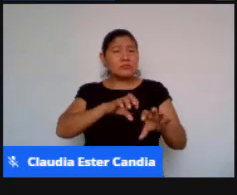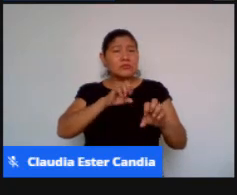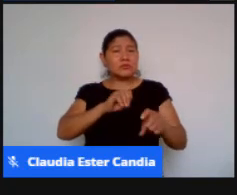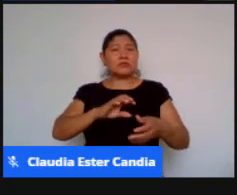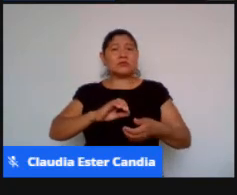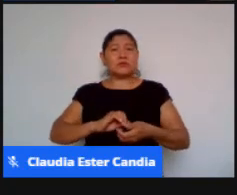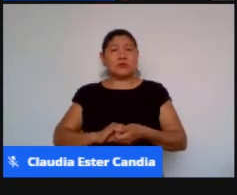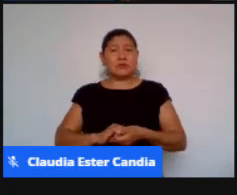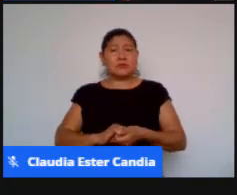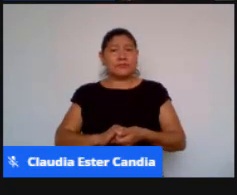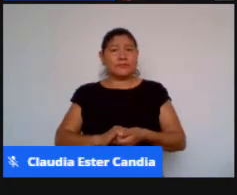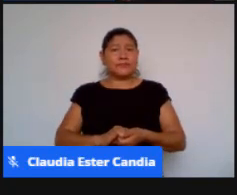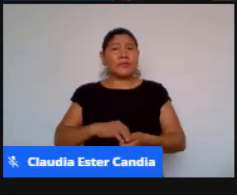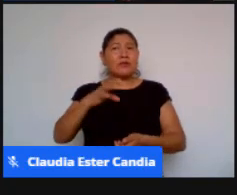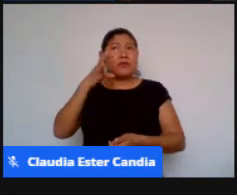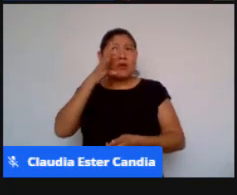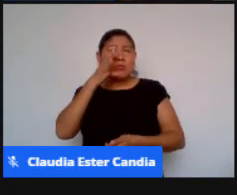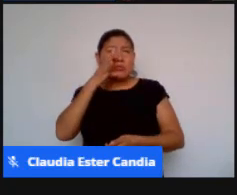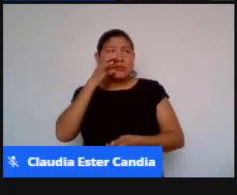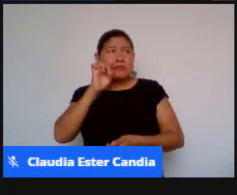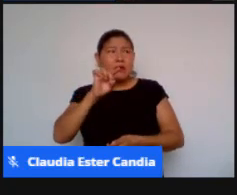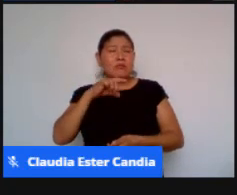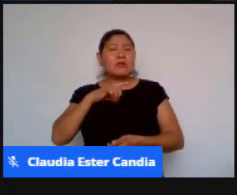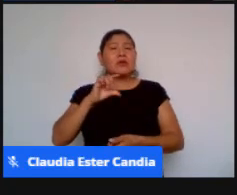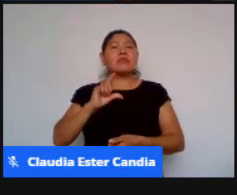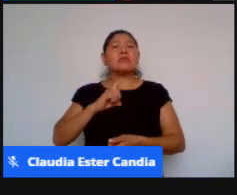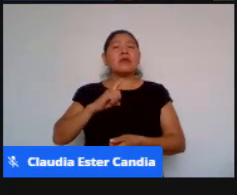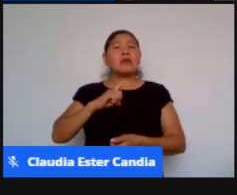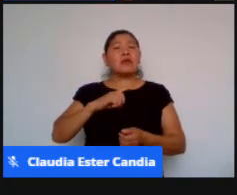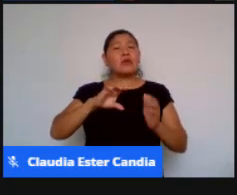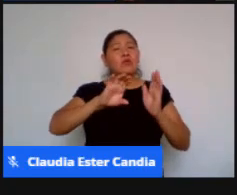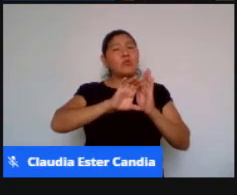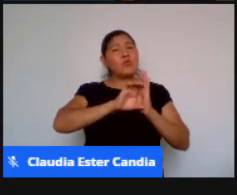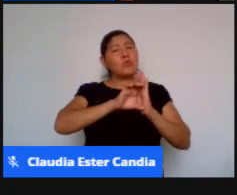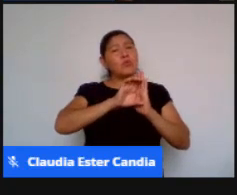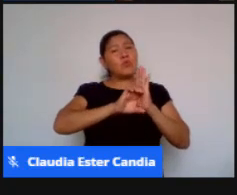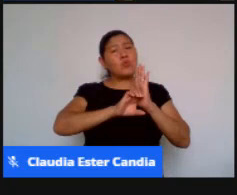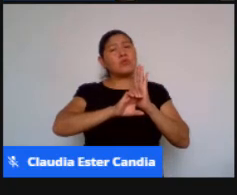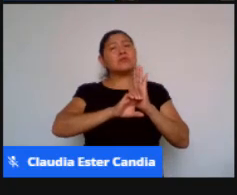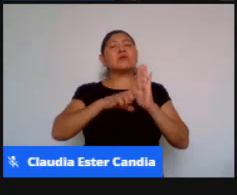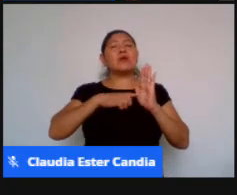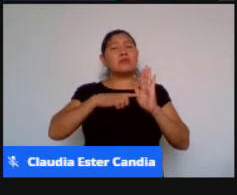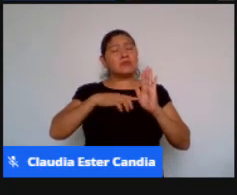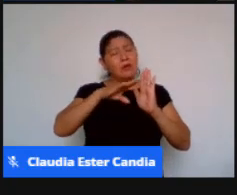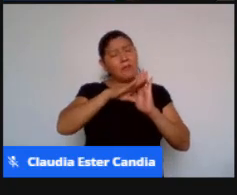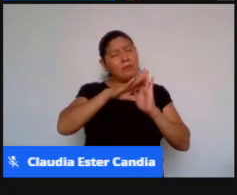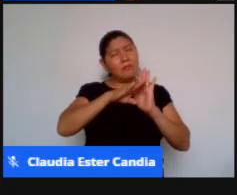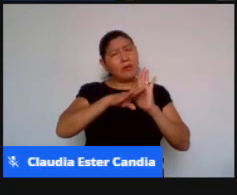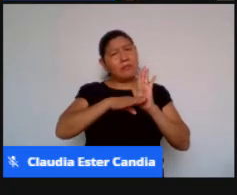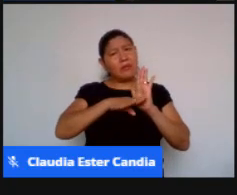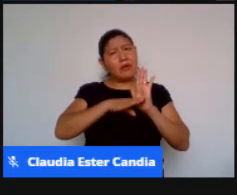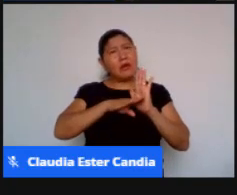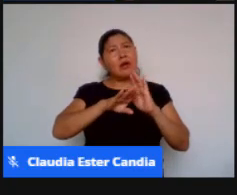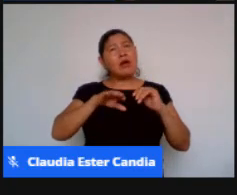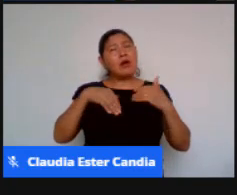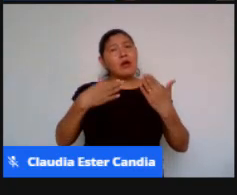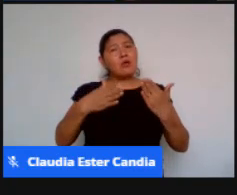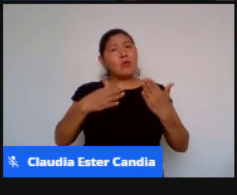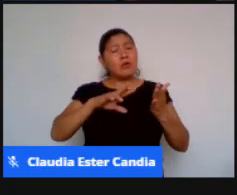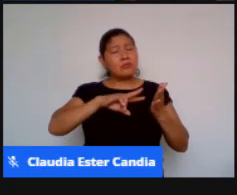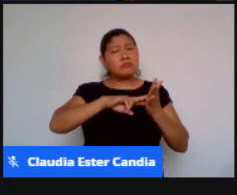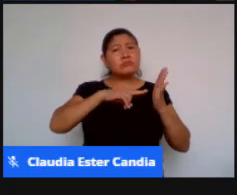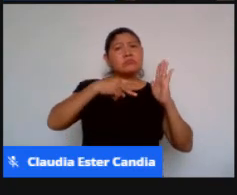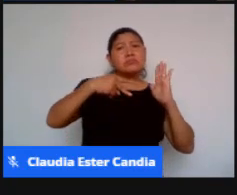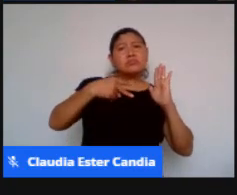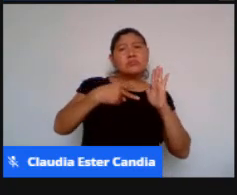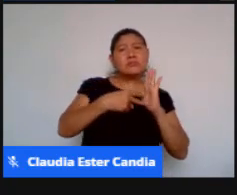gentileza? Eu vou observar que ele tem os conteúdos, os processos, né? Quais conceitos que estão aí agrupados,